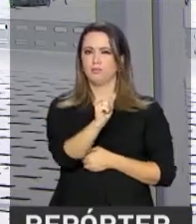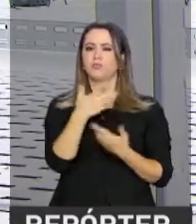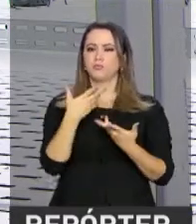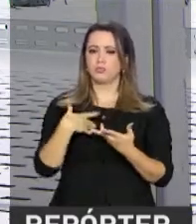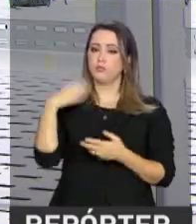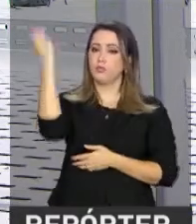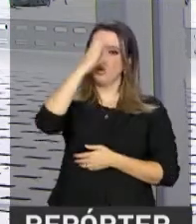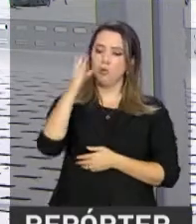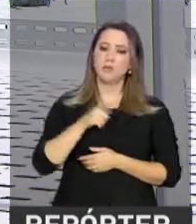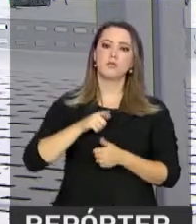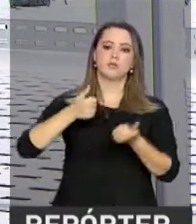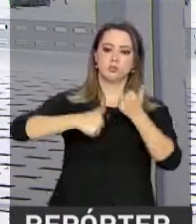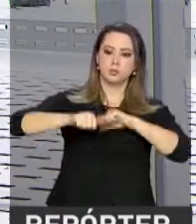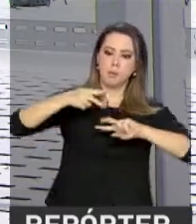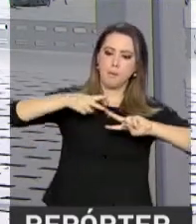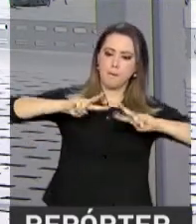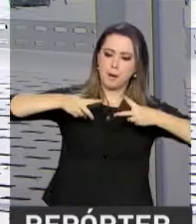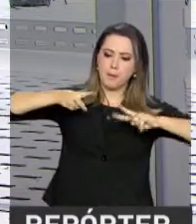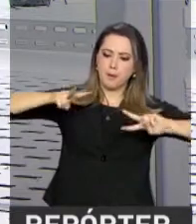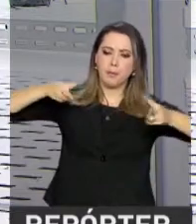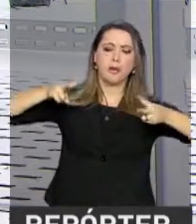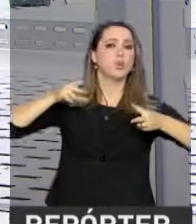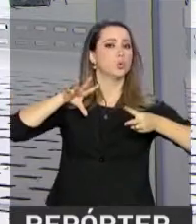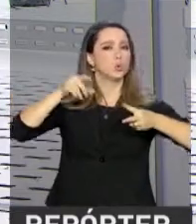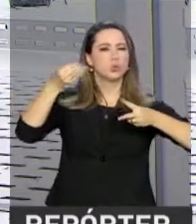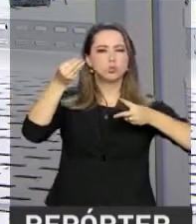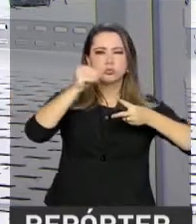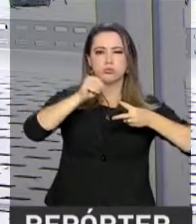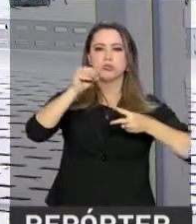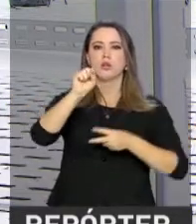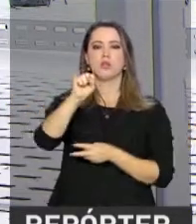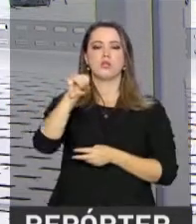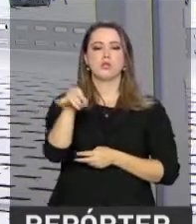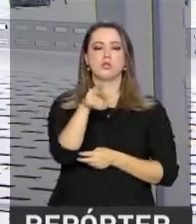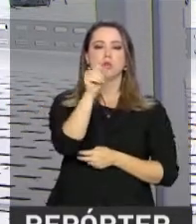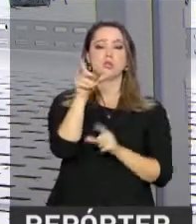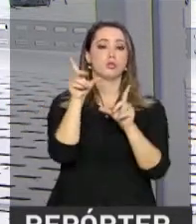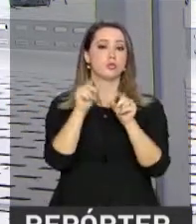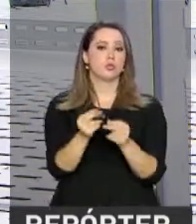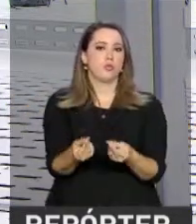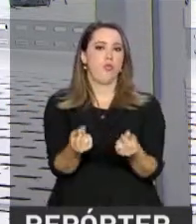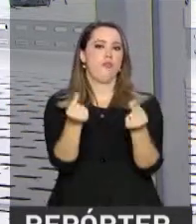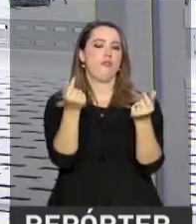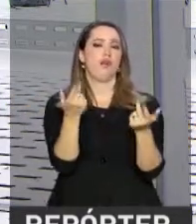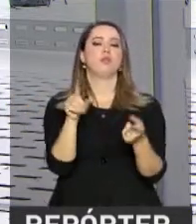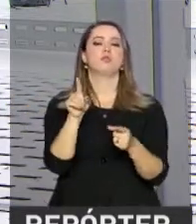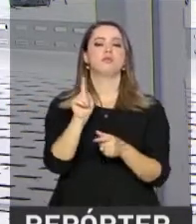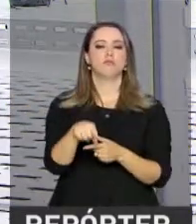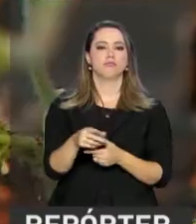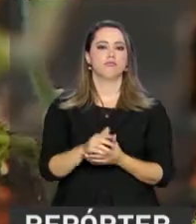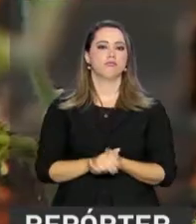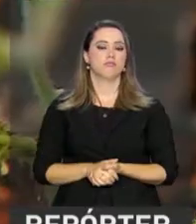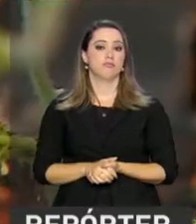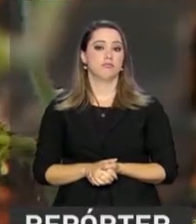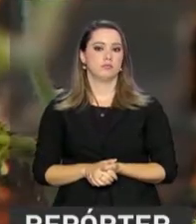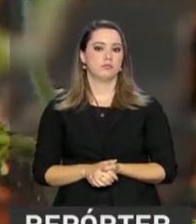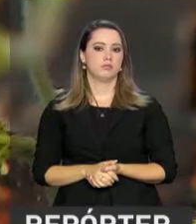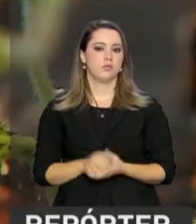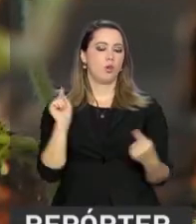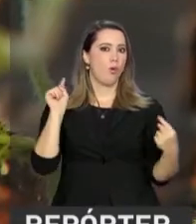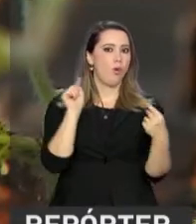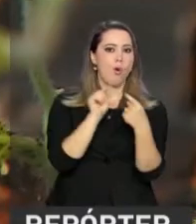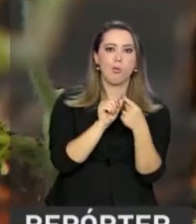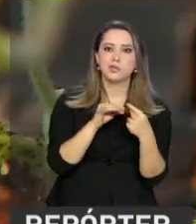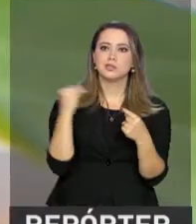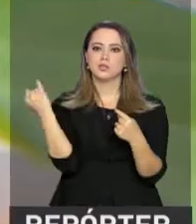dominar a genética da soja o que ajuda no custo de produção e no valor final do produto como a finalidade